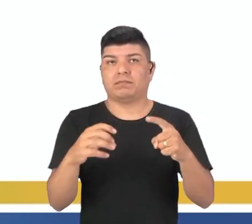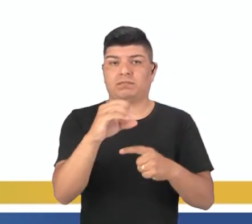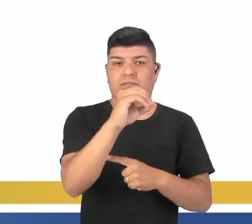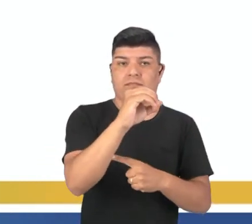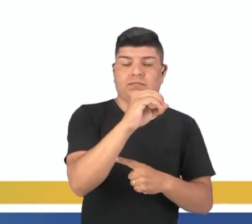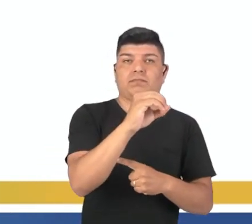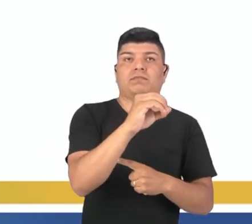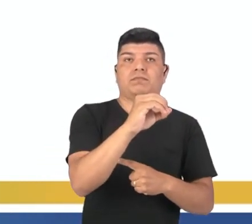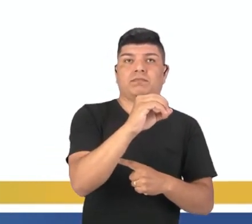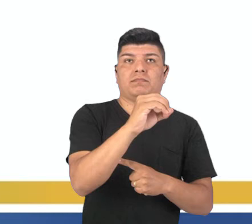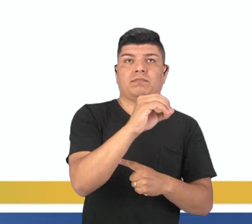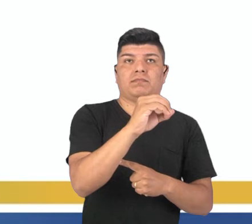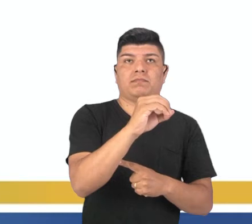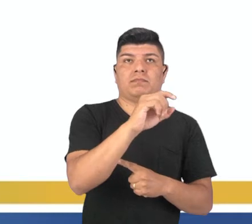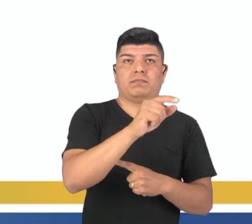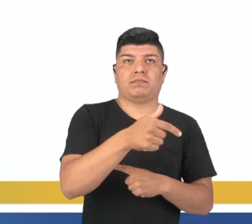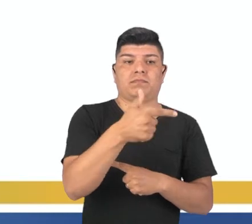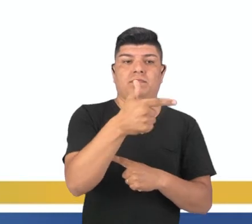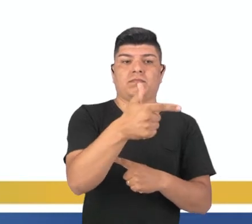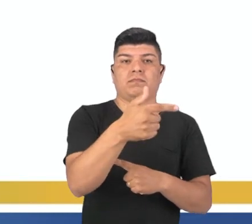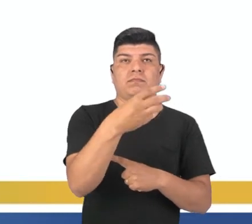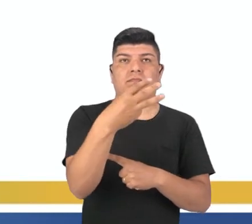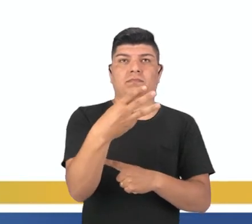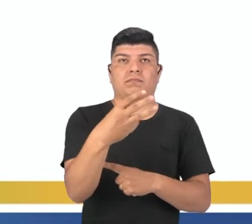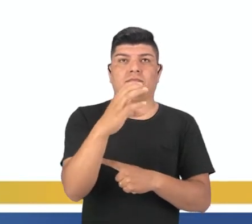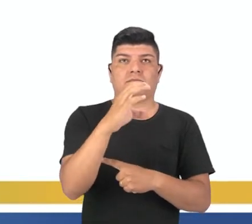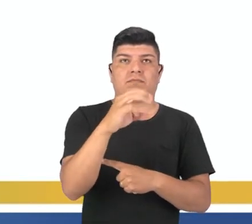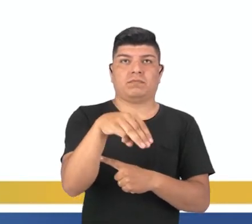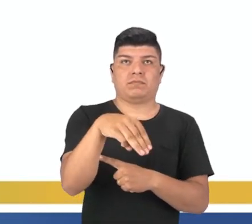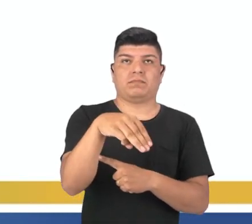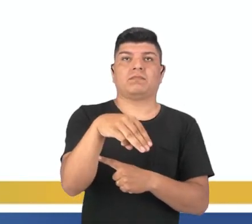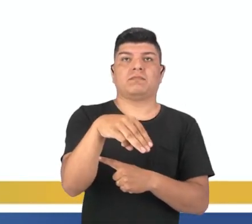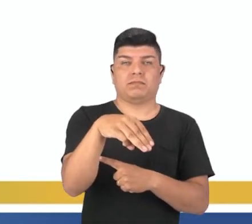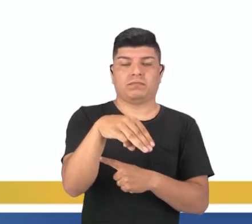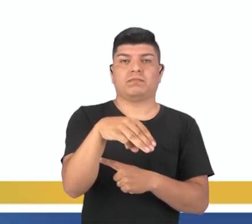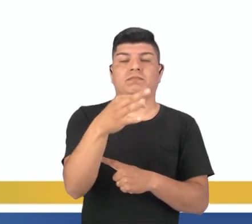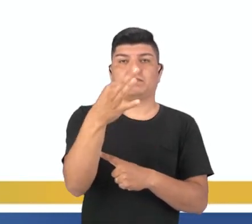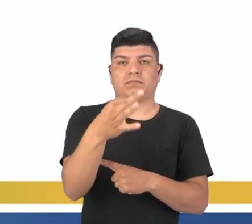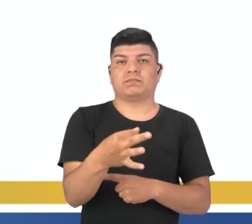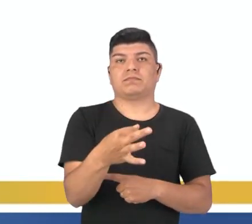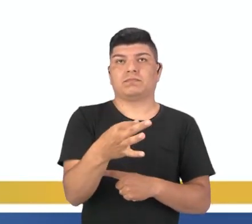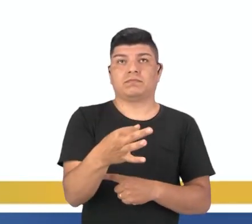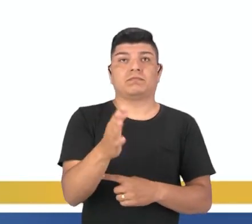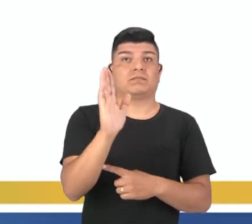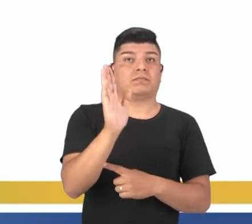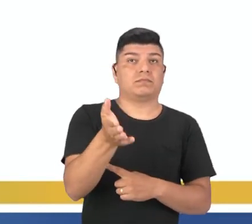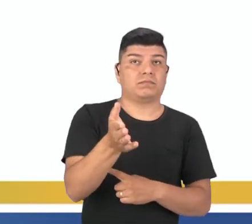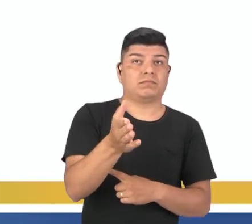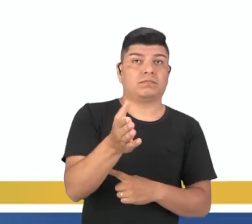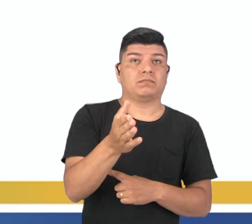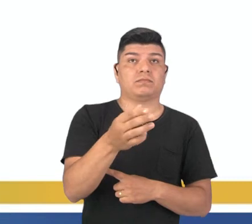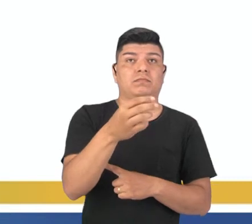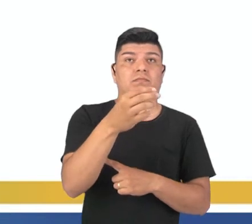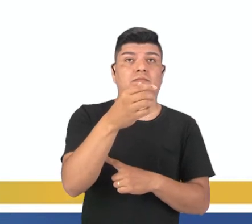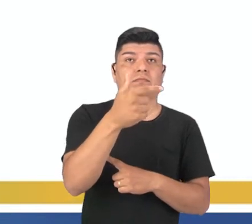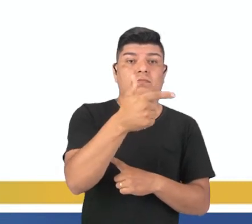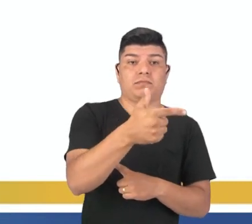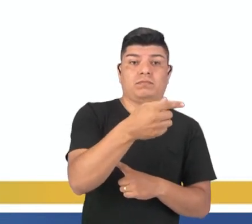metade de 0,23 metros, certo? Já que